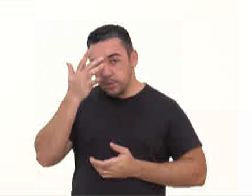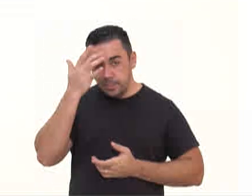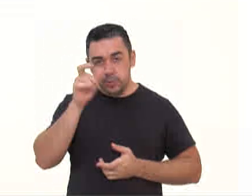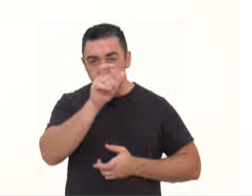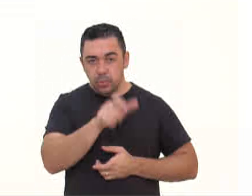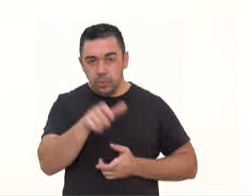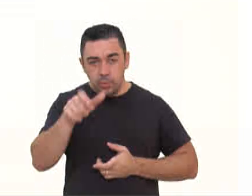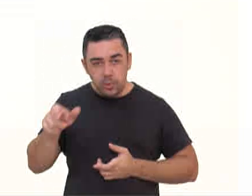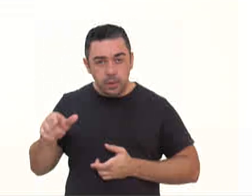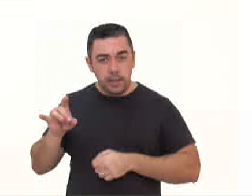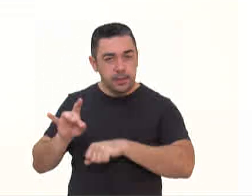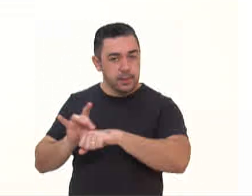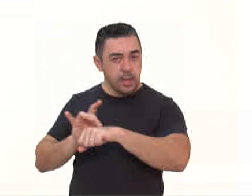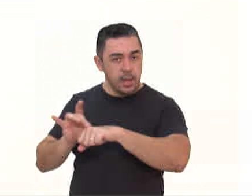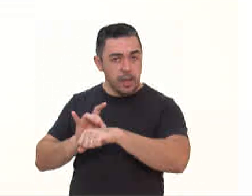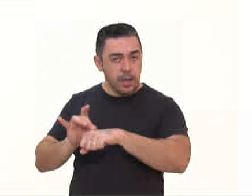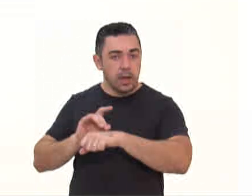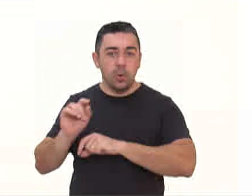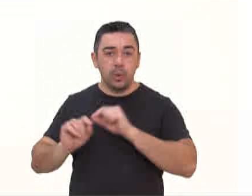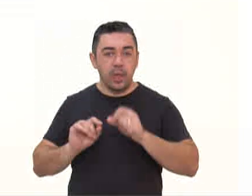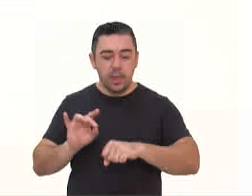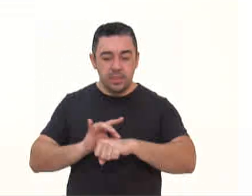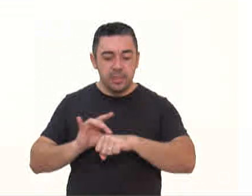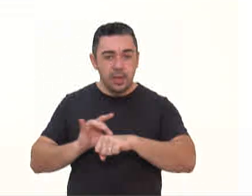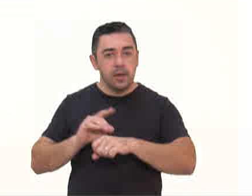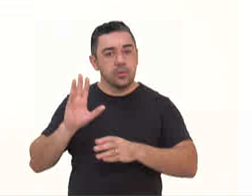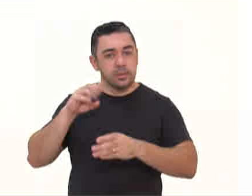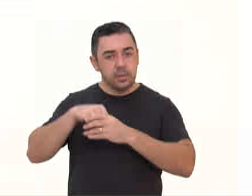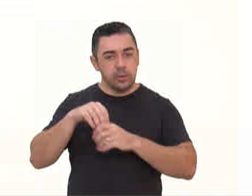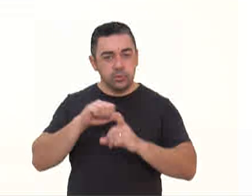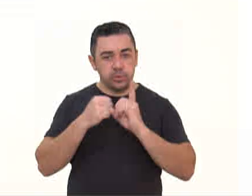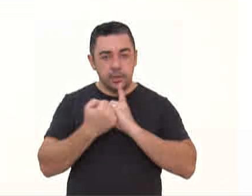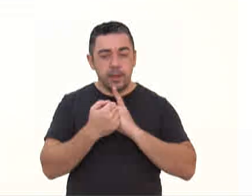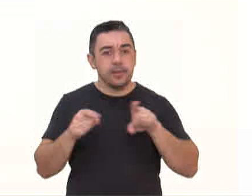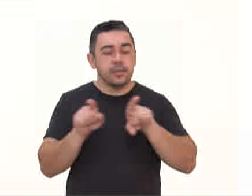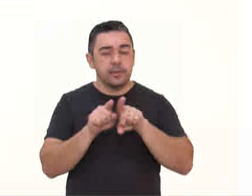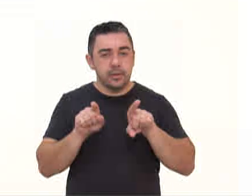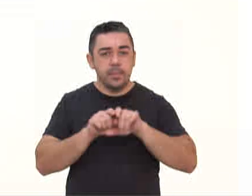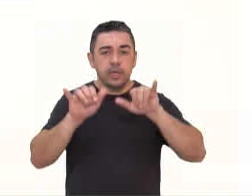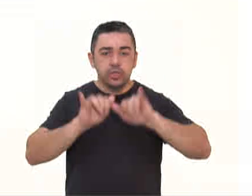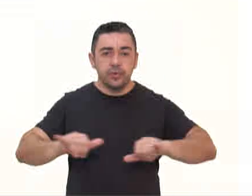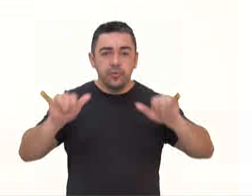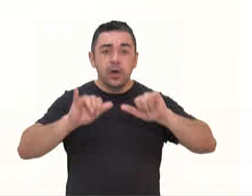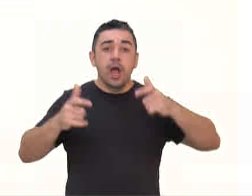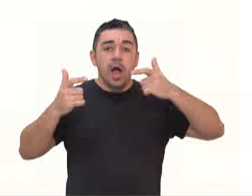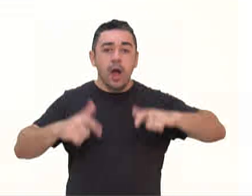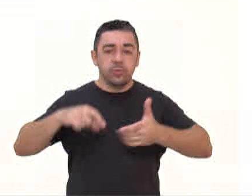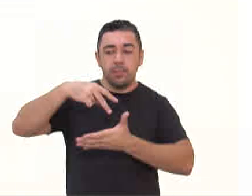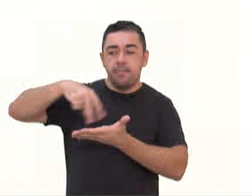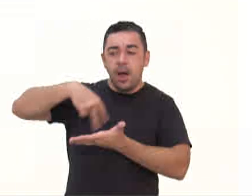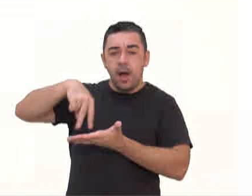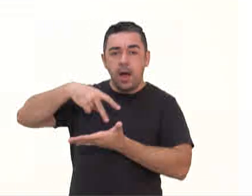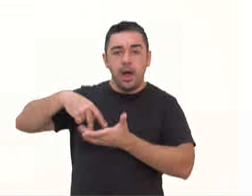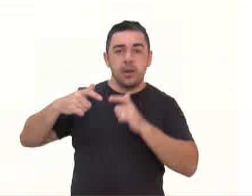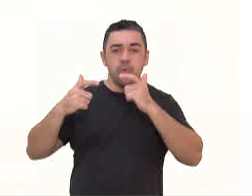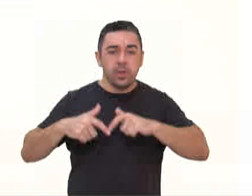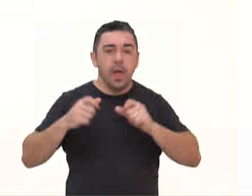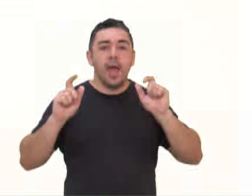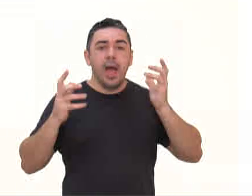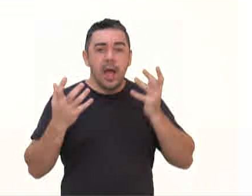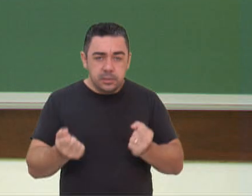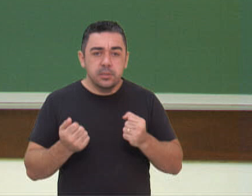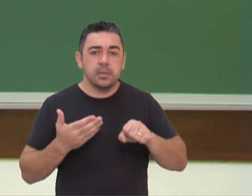negras, valorizando a presença do negro na sociedade e divulgação de bailes e de salões onde